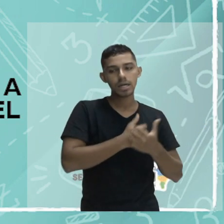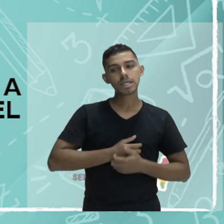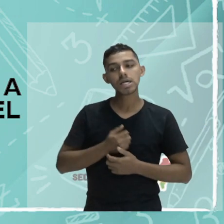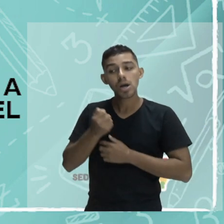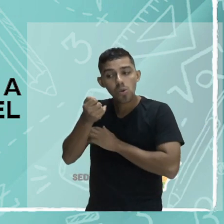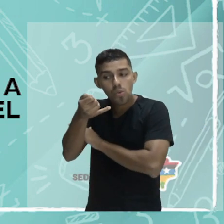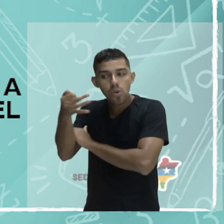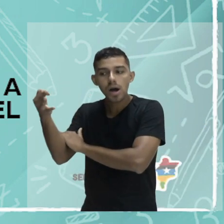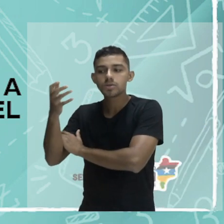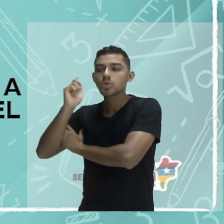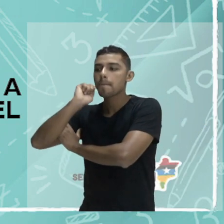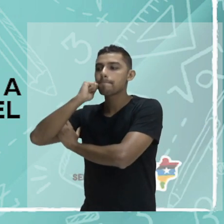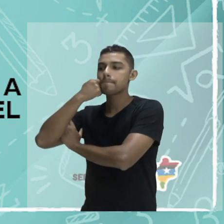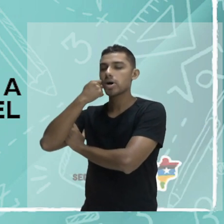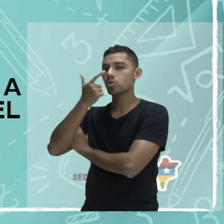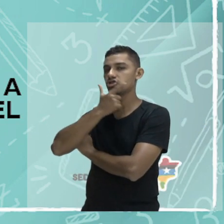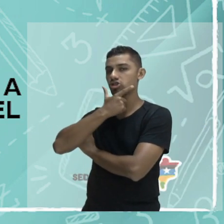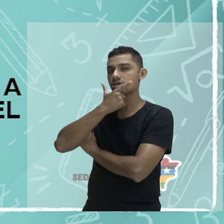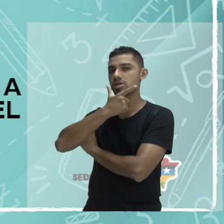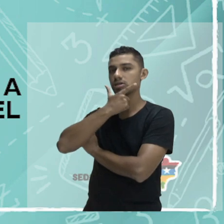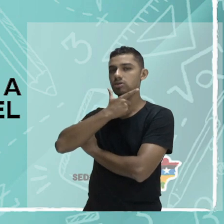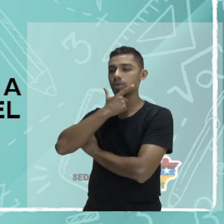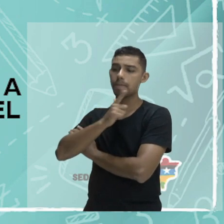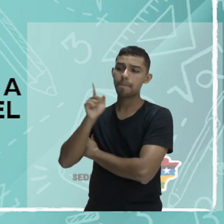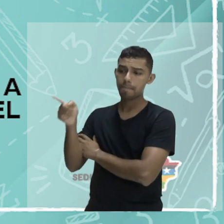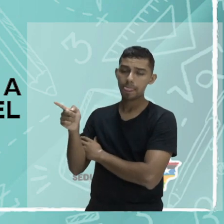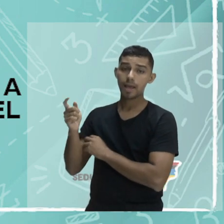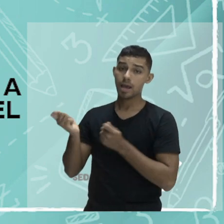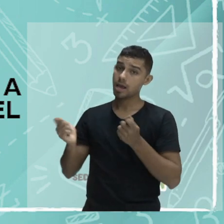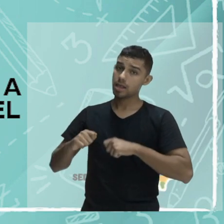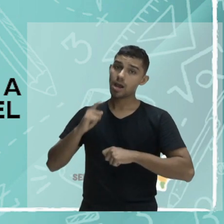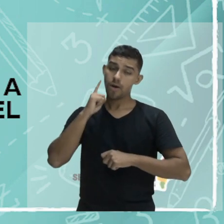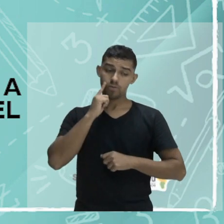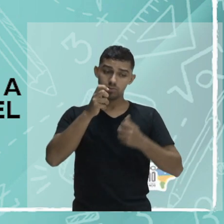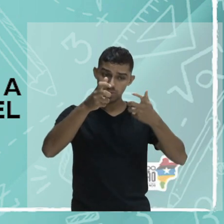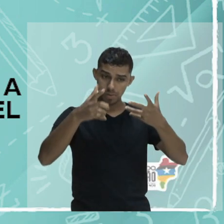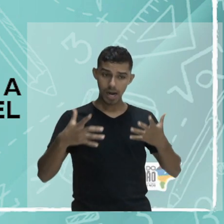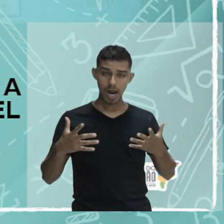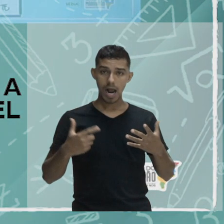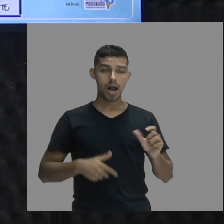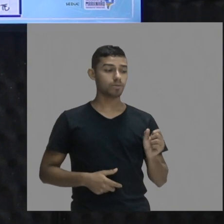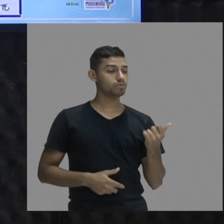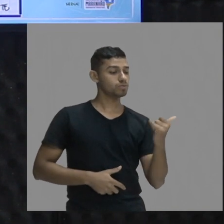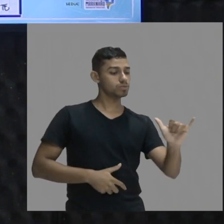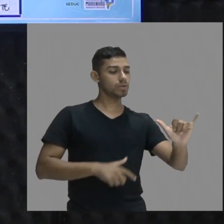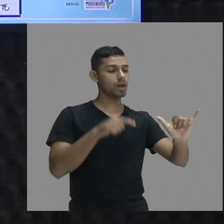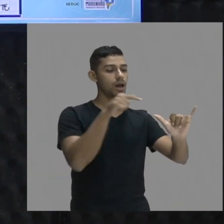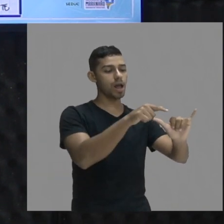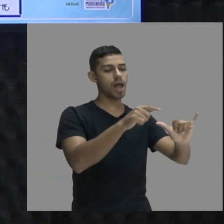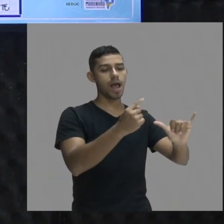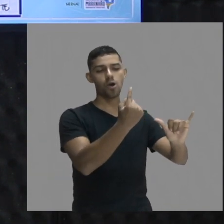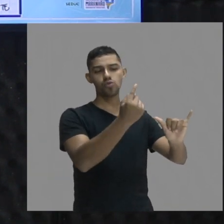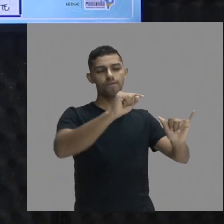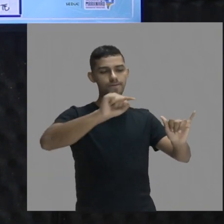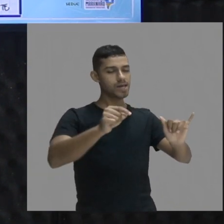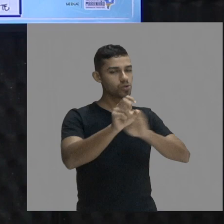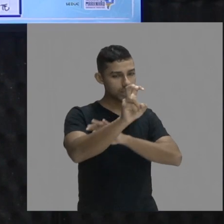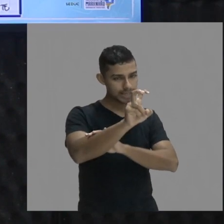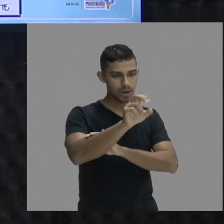pães X. Então você pode dizer que essa quantidade Y vai ser R$ 1,50 multiplicado por